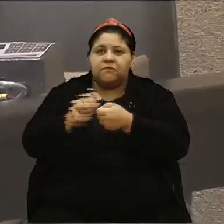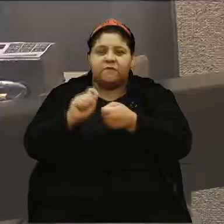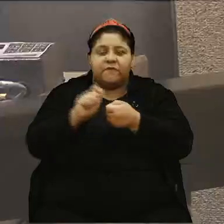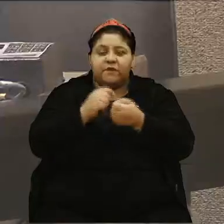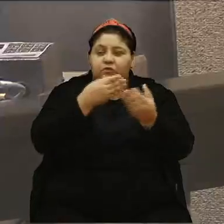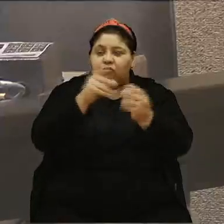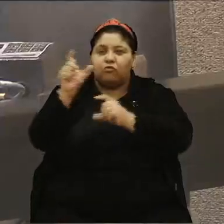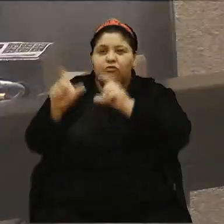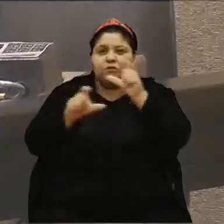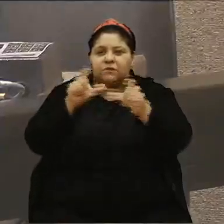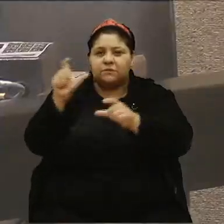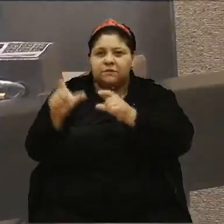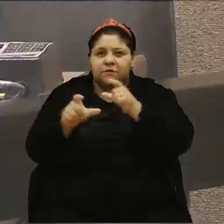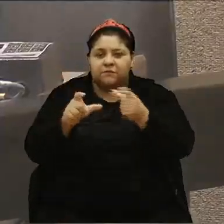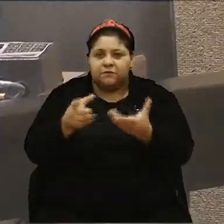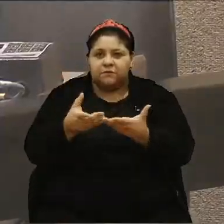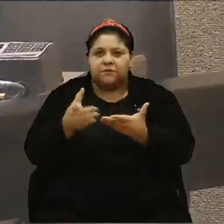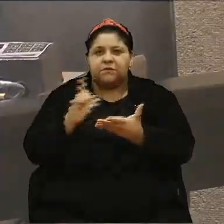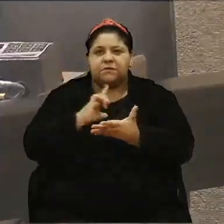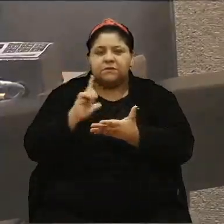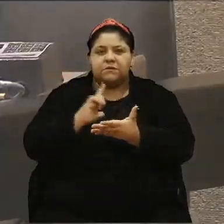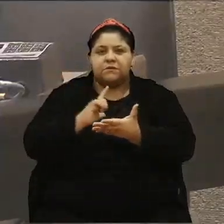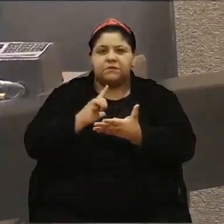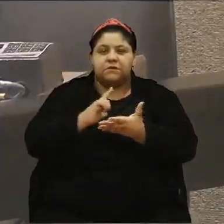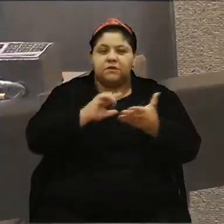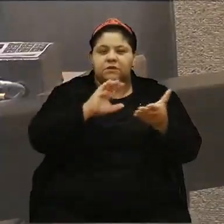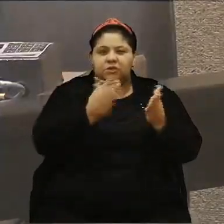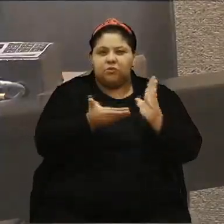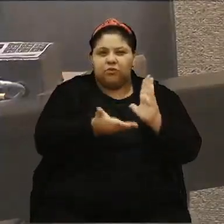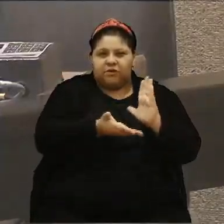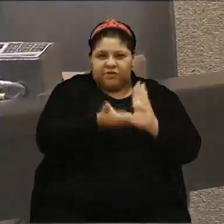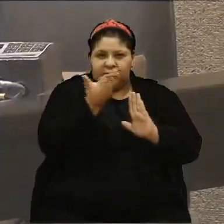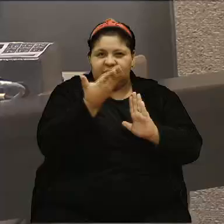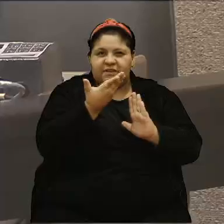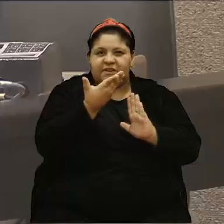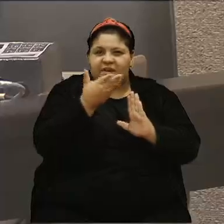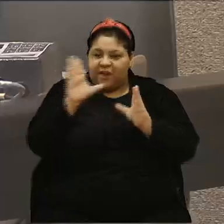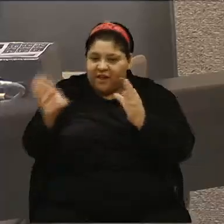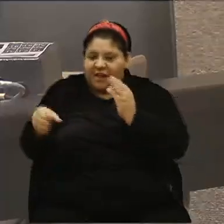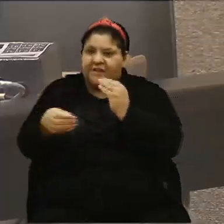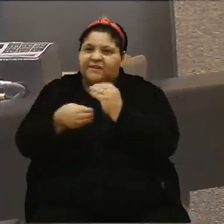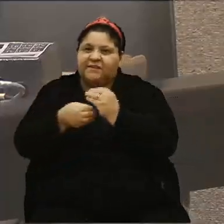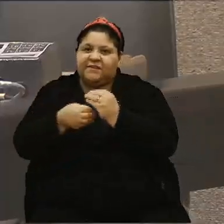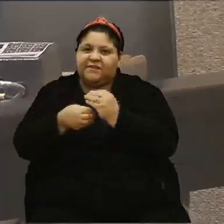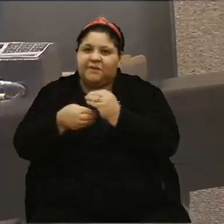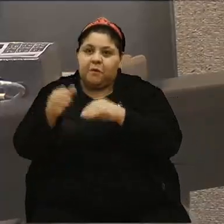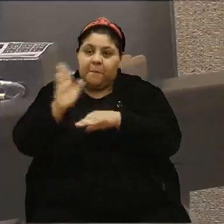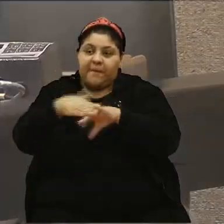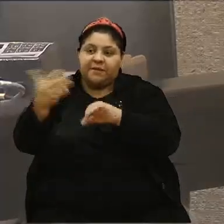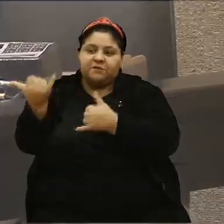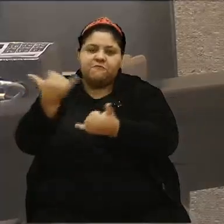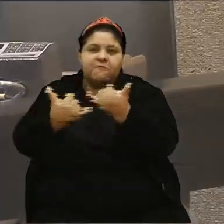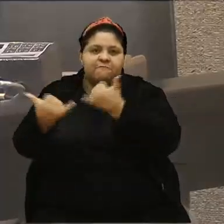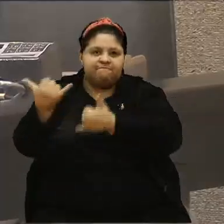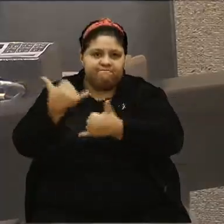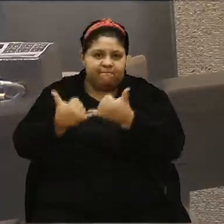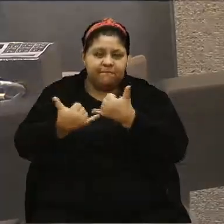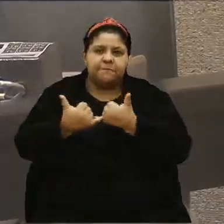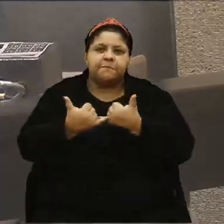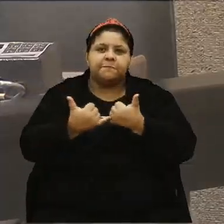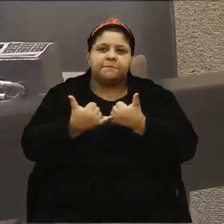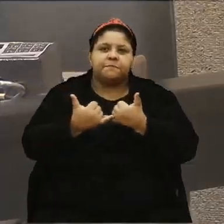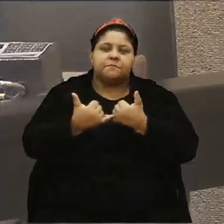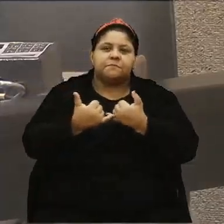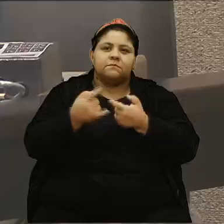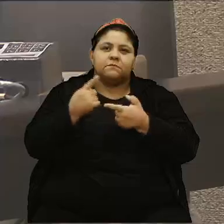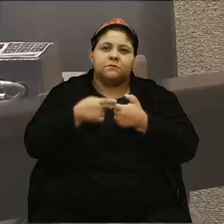mãos, Inclusive, tínhamos retirado, e acrescentamos mais coisas, até mesmo sobre